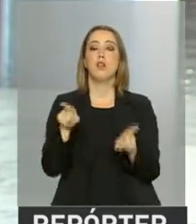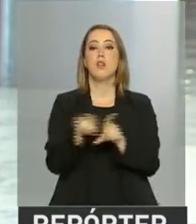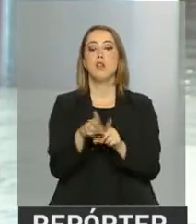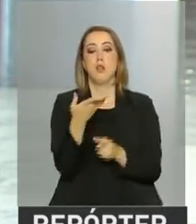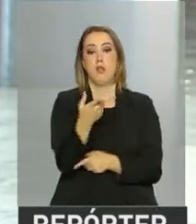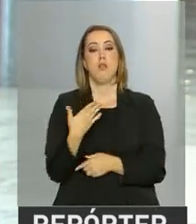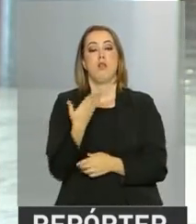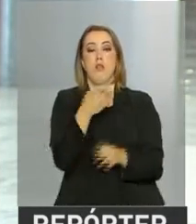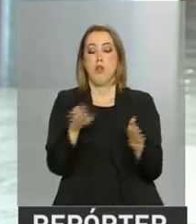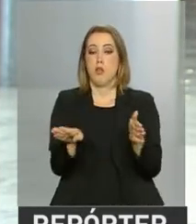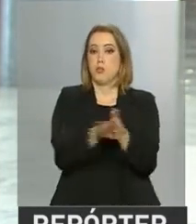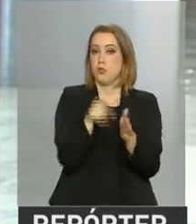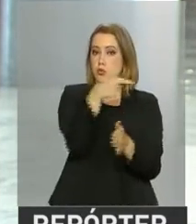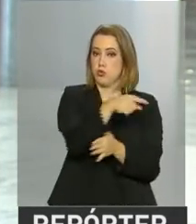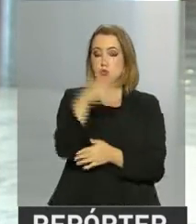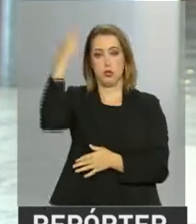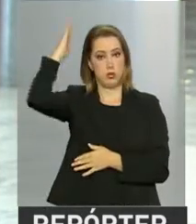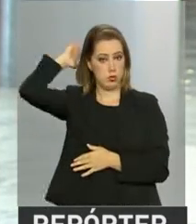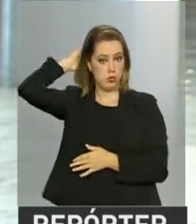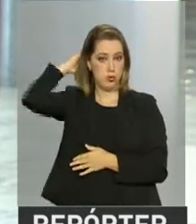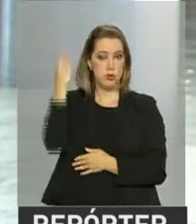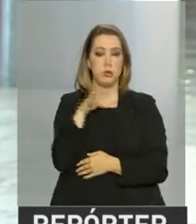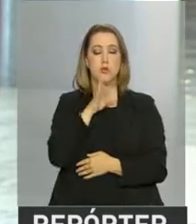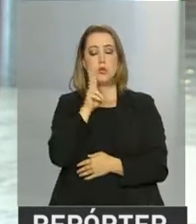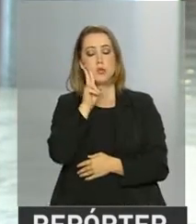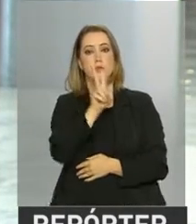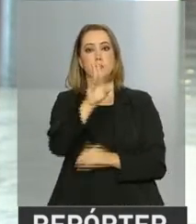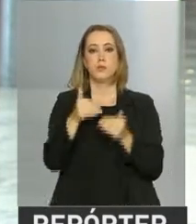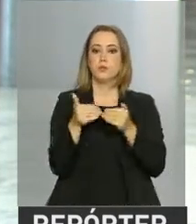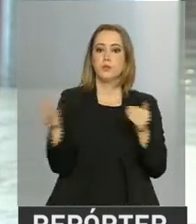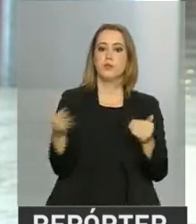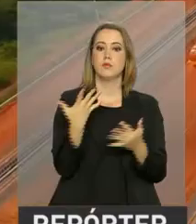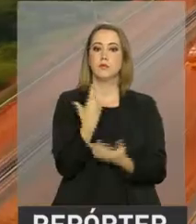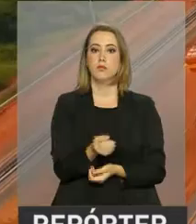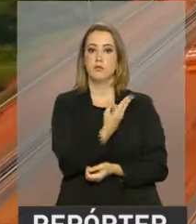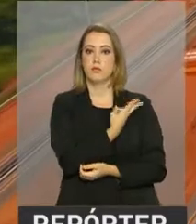Eu estive no Pará no final de semana e acompanhei a inauguração.